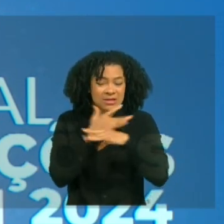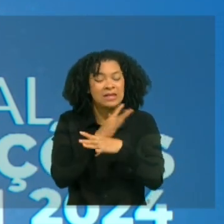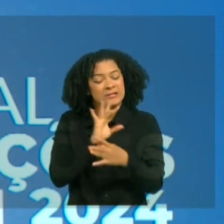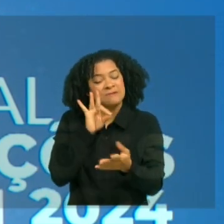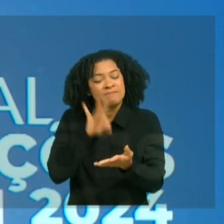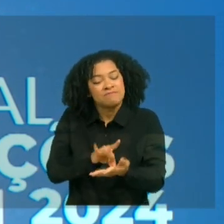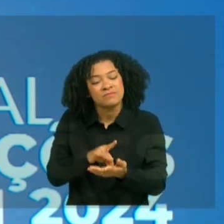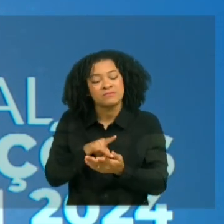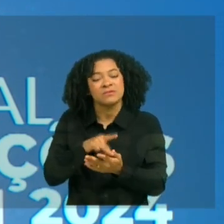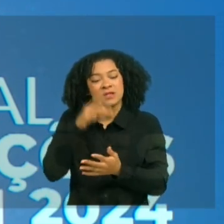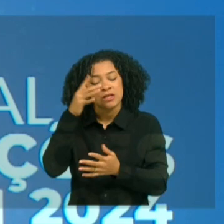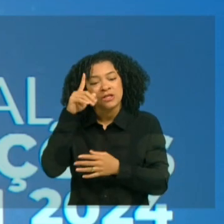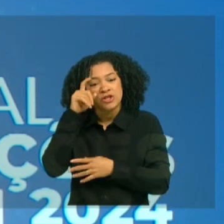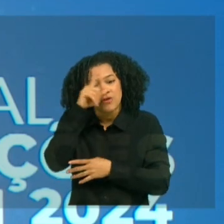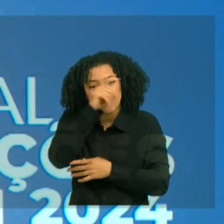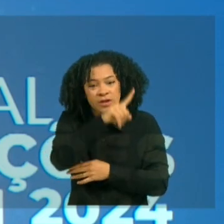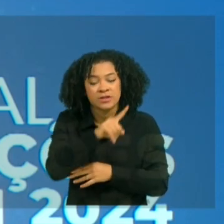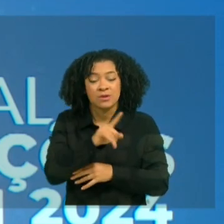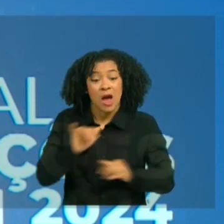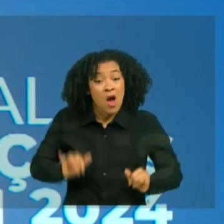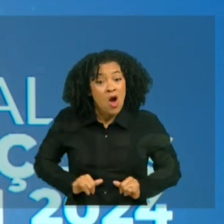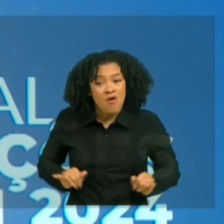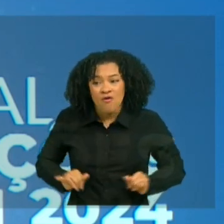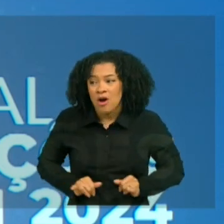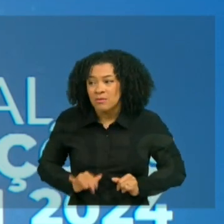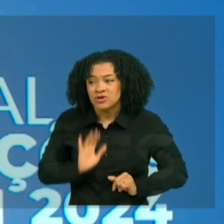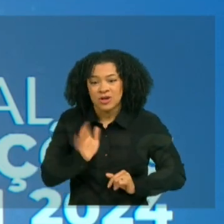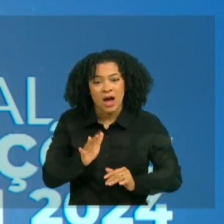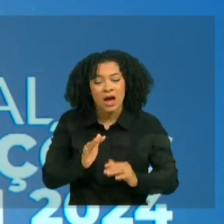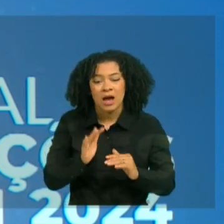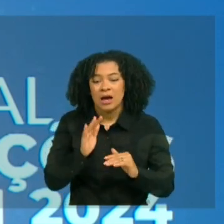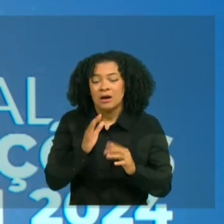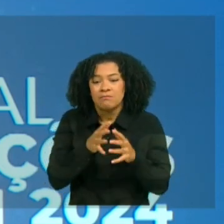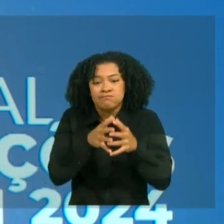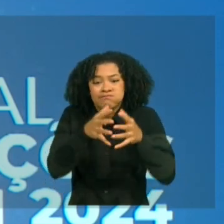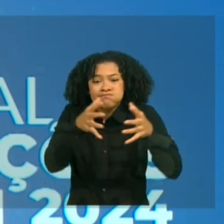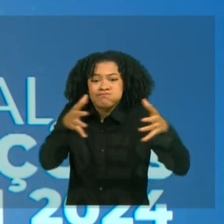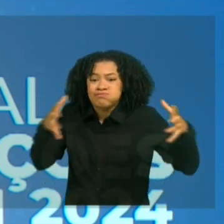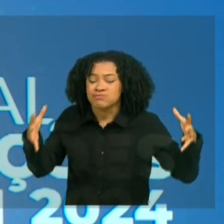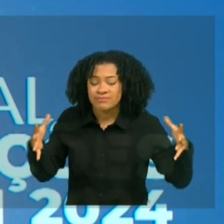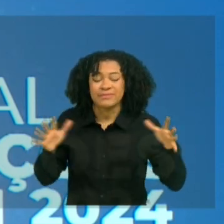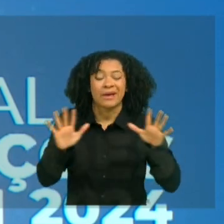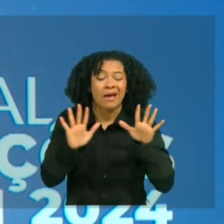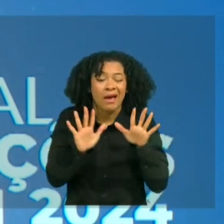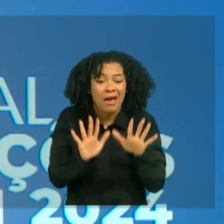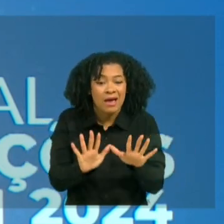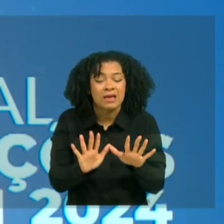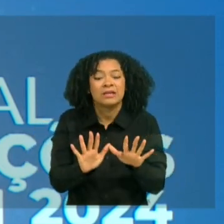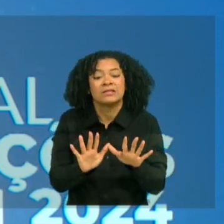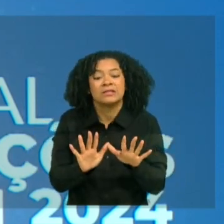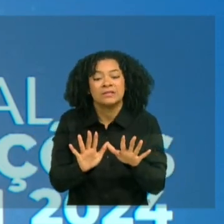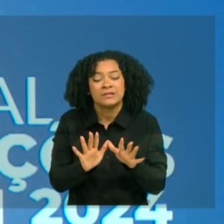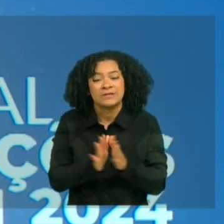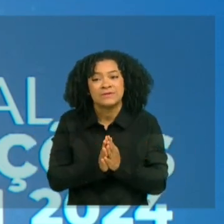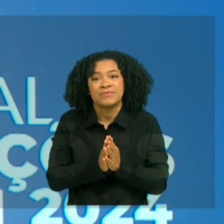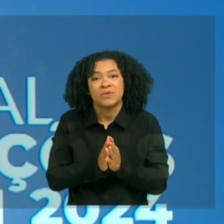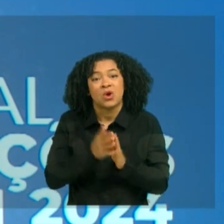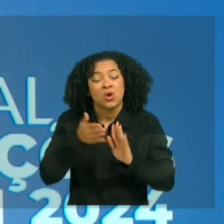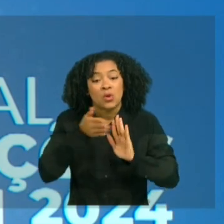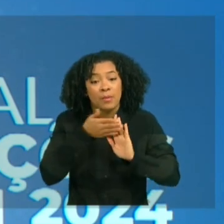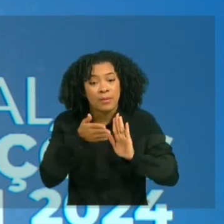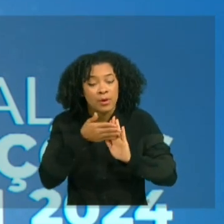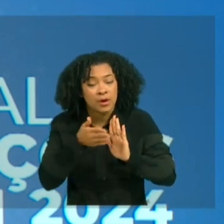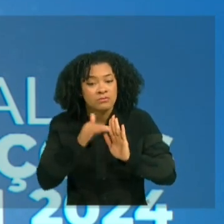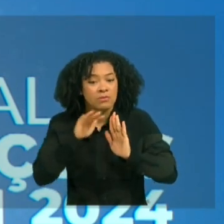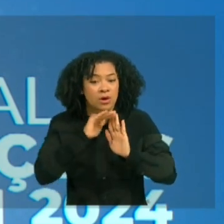complicada a fome voltou a solar né E cabe a gente né no nosso programa eh